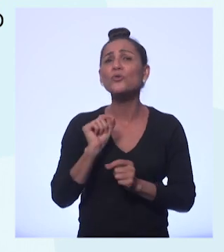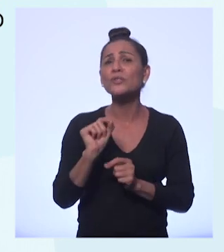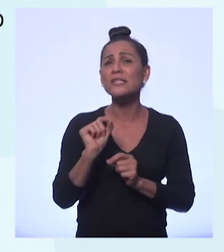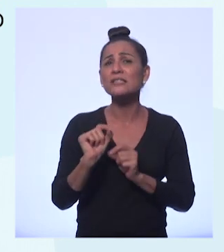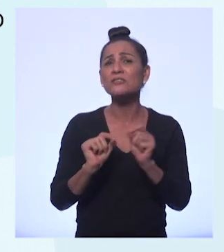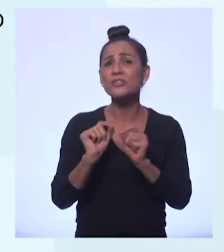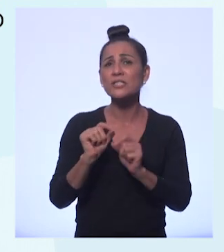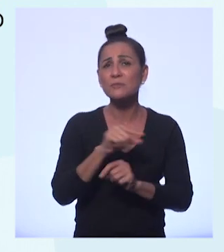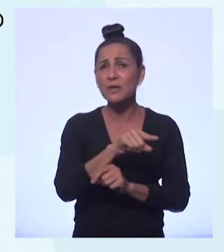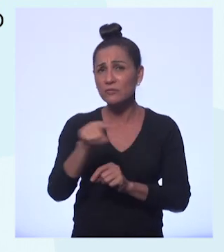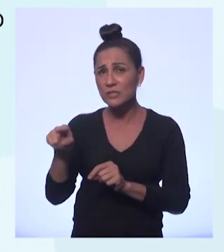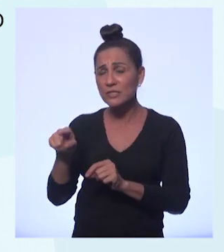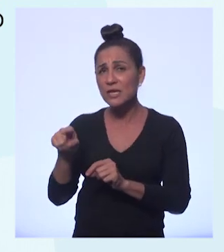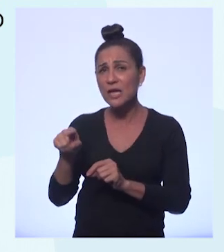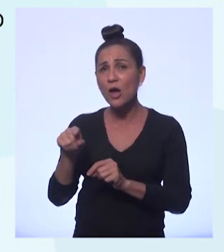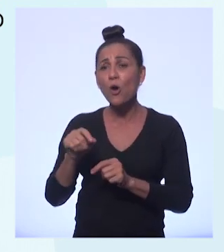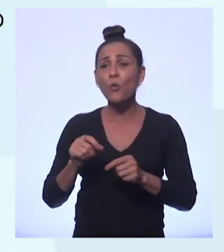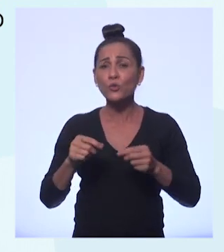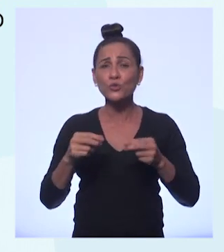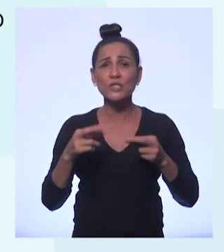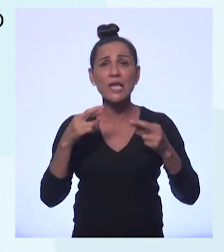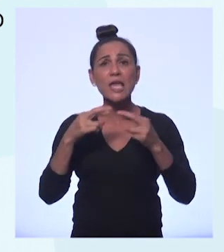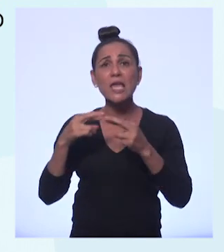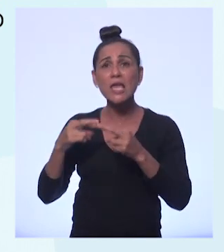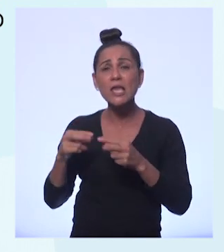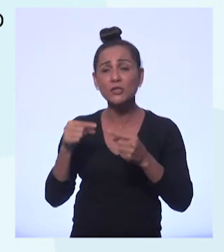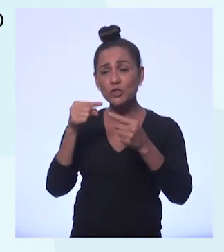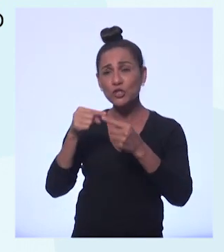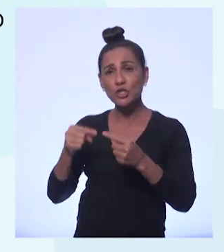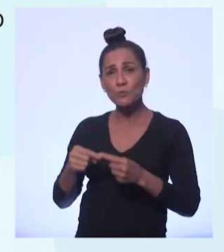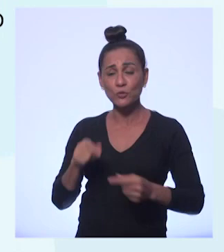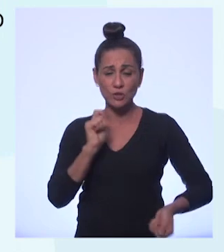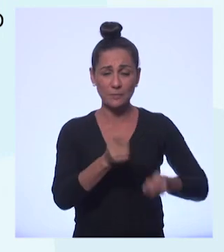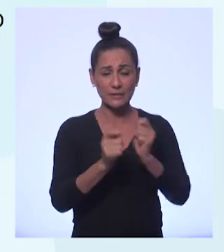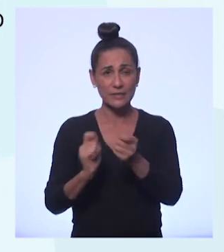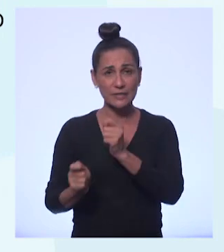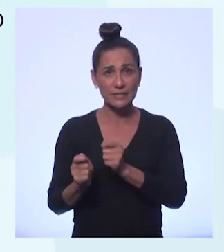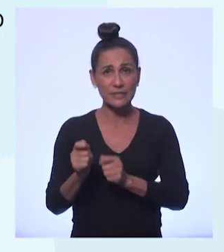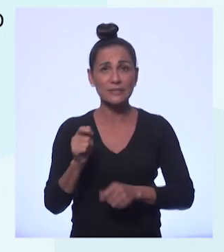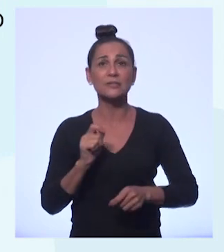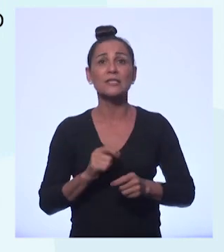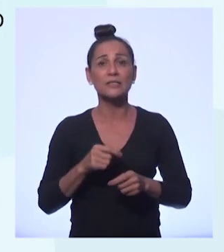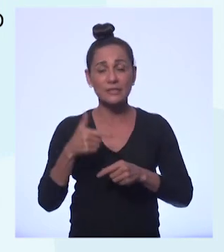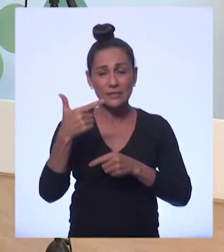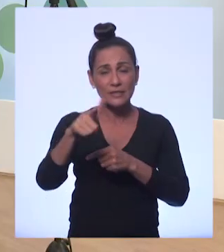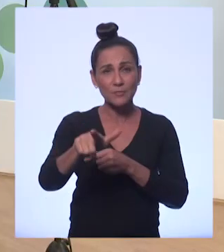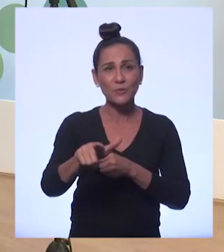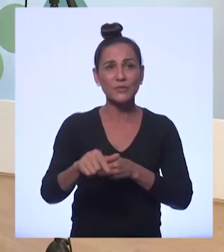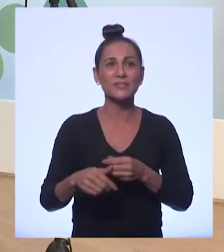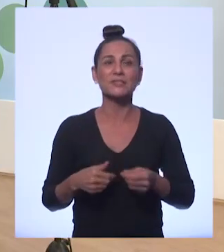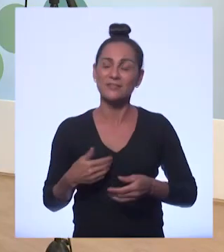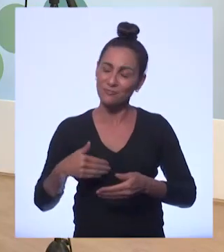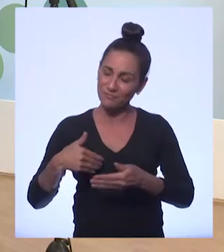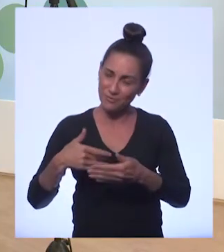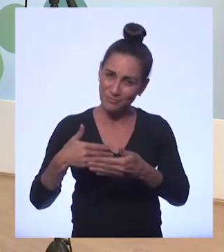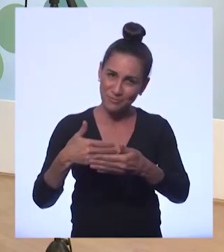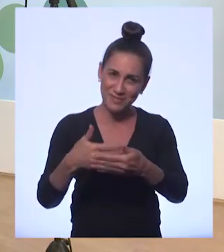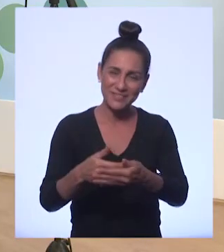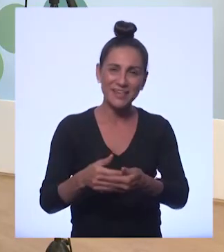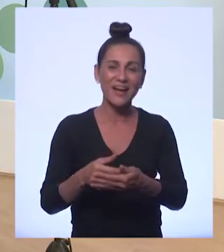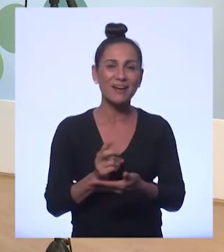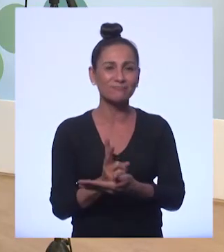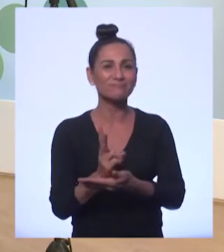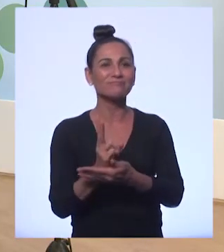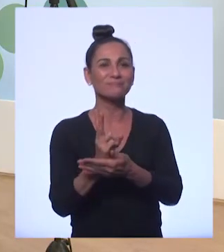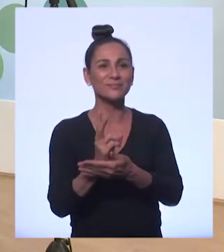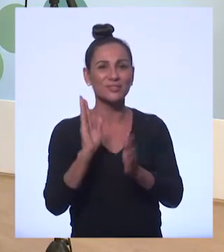diz para você os ritmos de bateria que serão tocados a seguir? Então, vamos embora, né? Vai começar